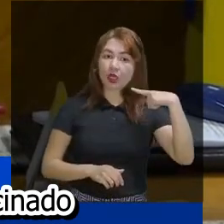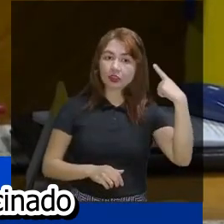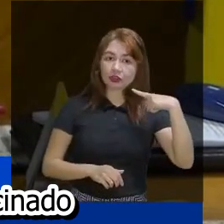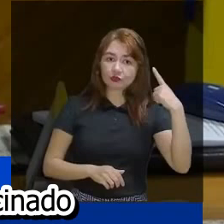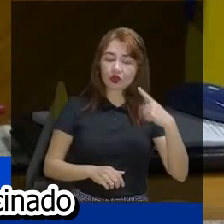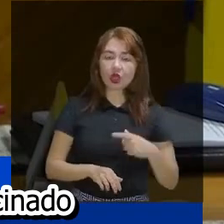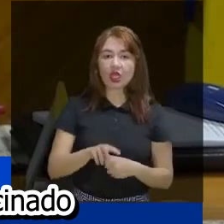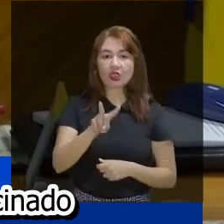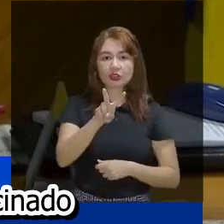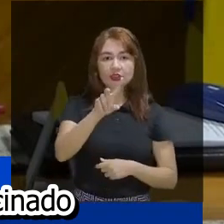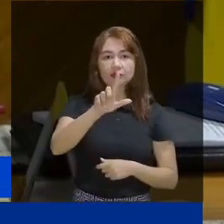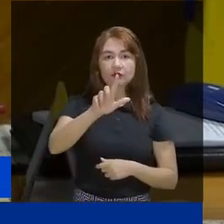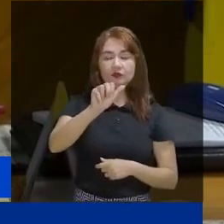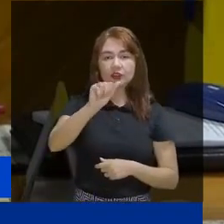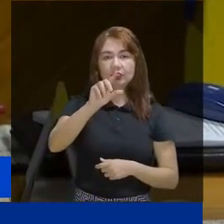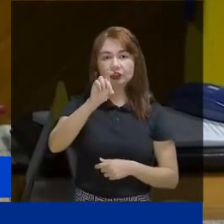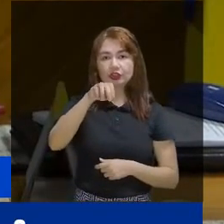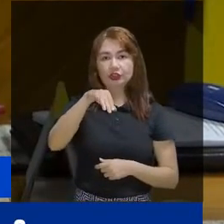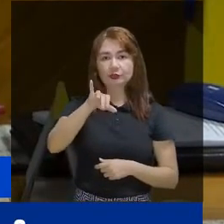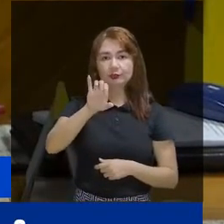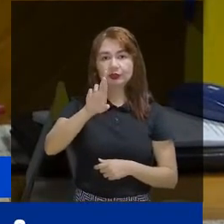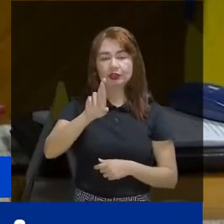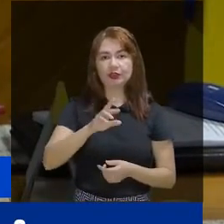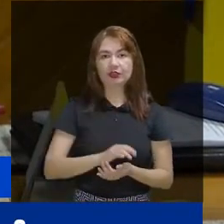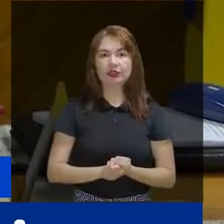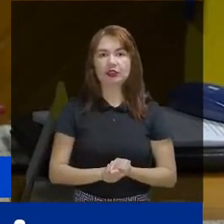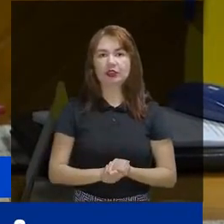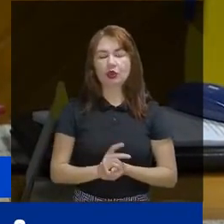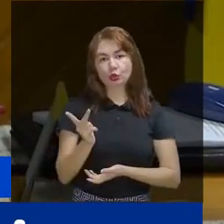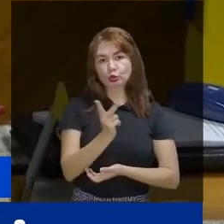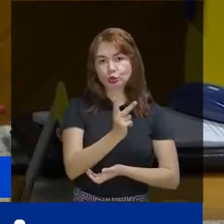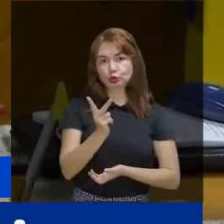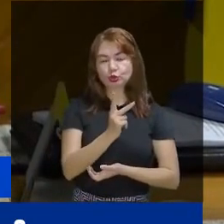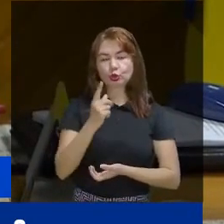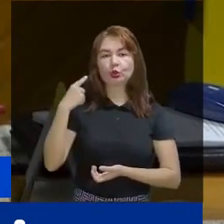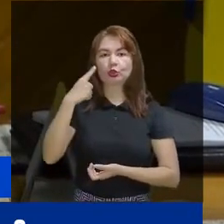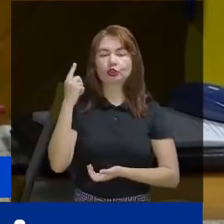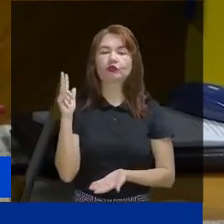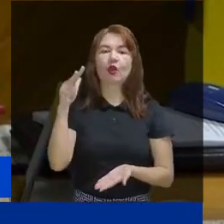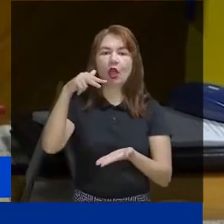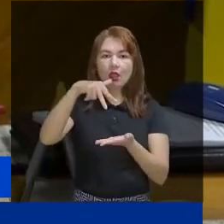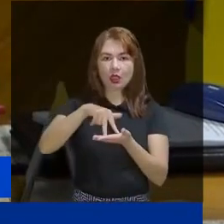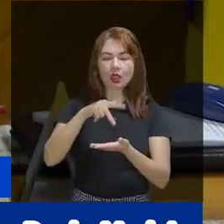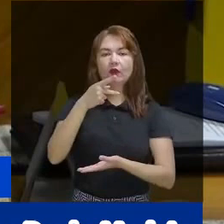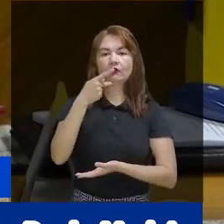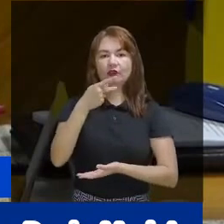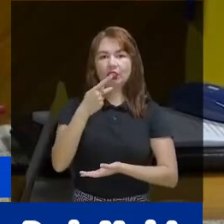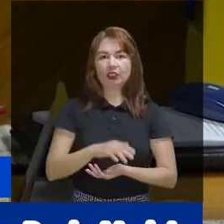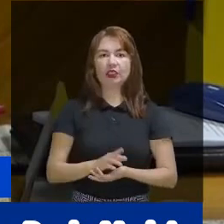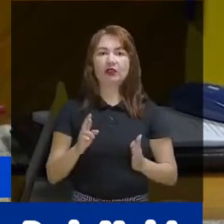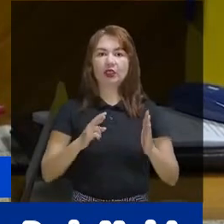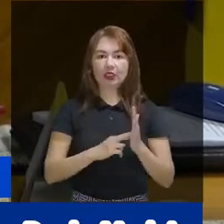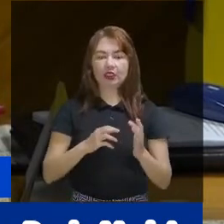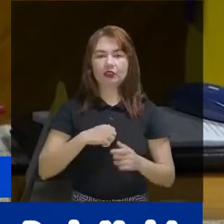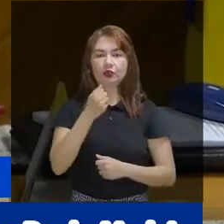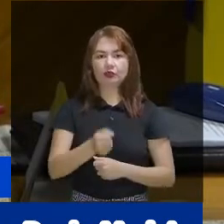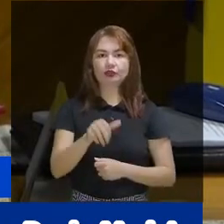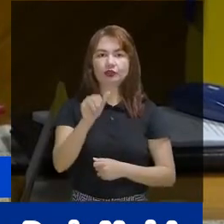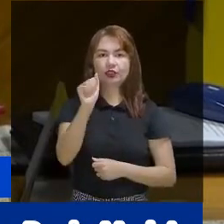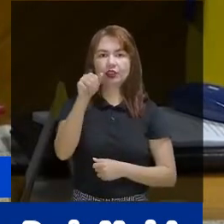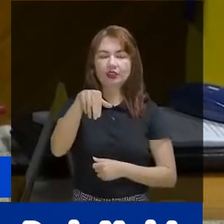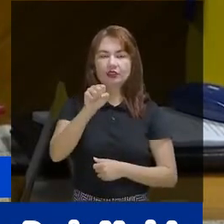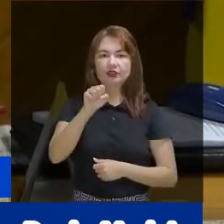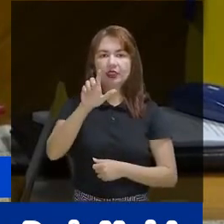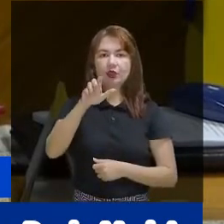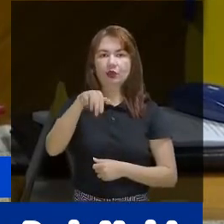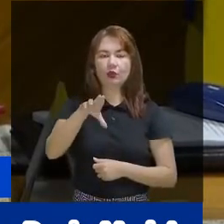Vladimir Belmino de Almeida, ambos advogados que pediram sustentação oral. O relator é o juiz Anselmo